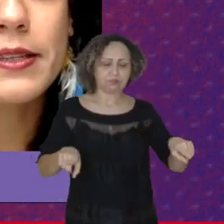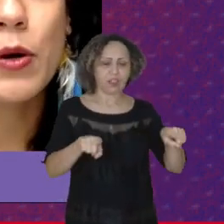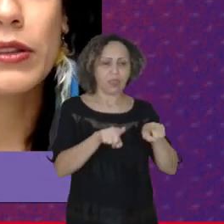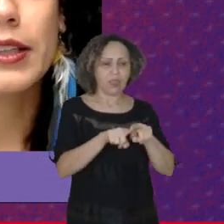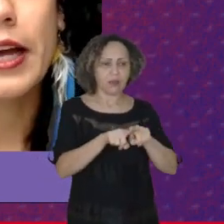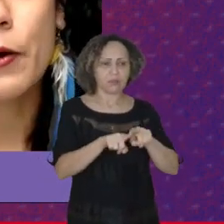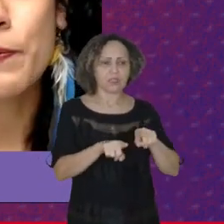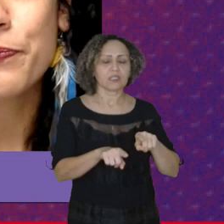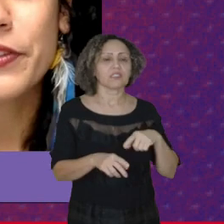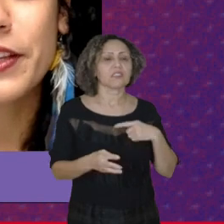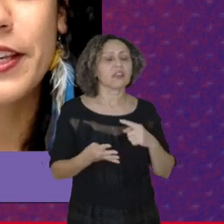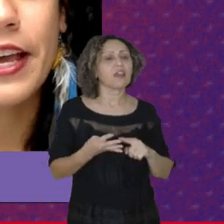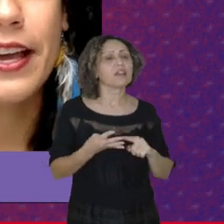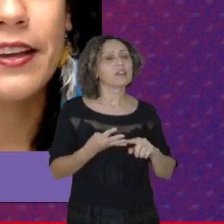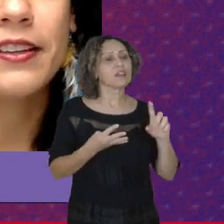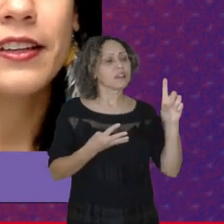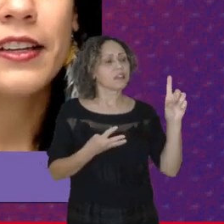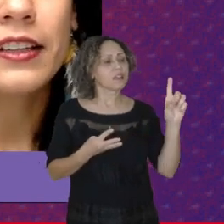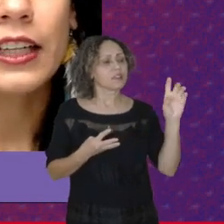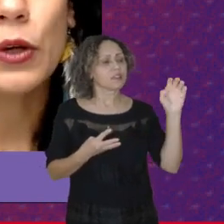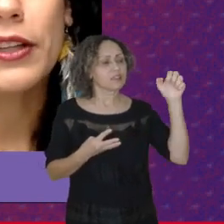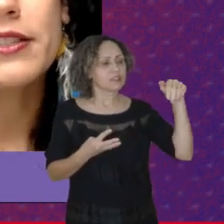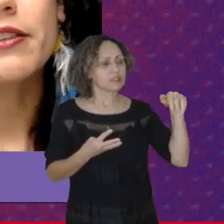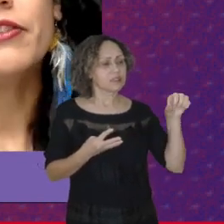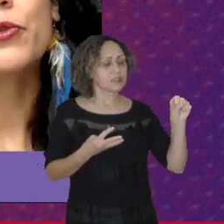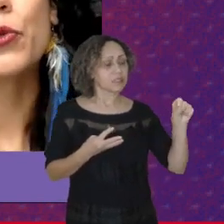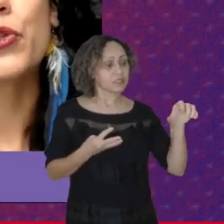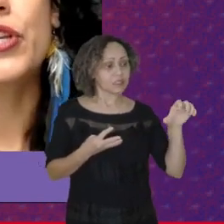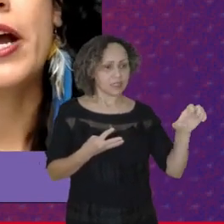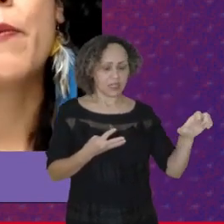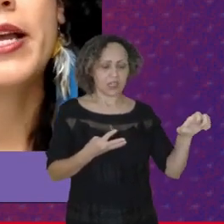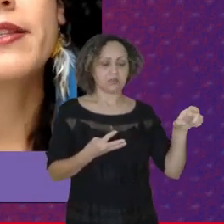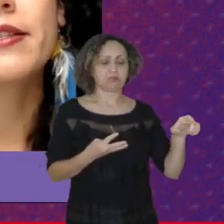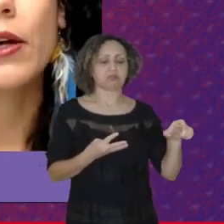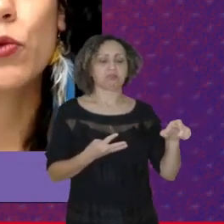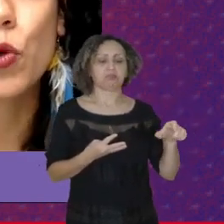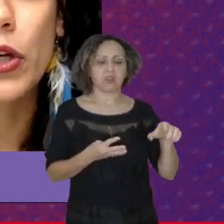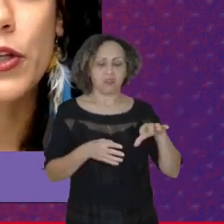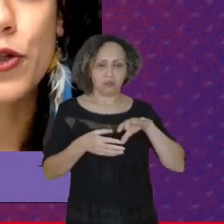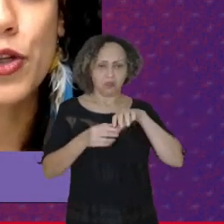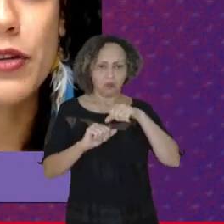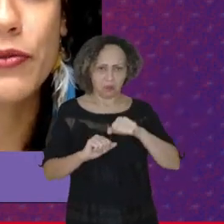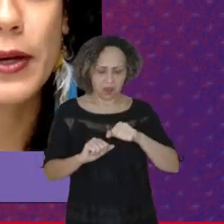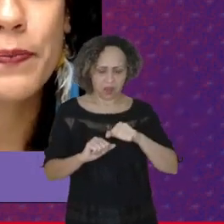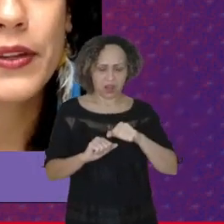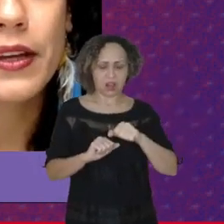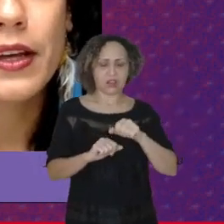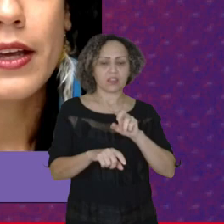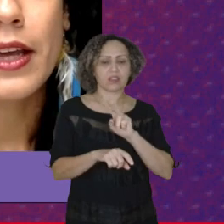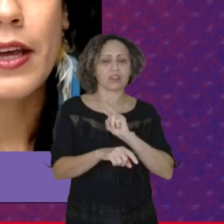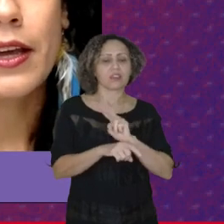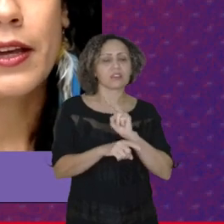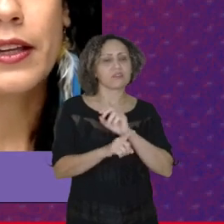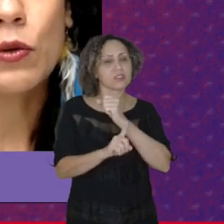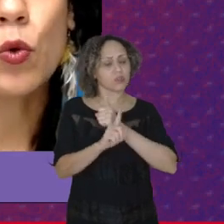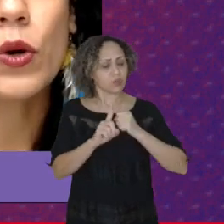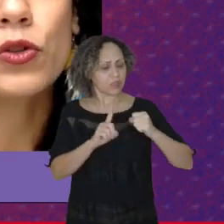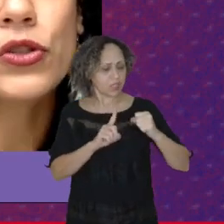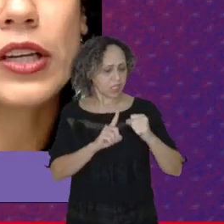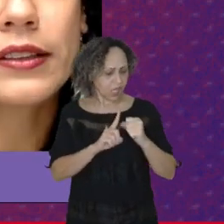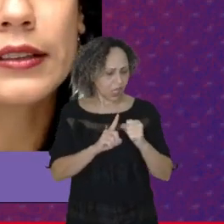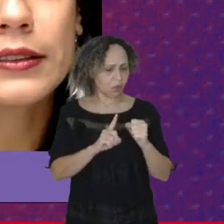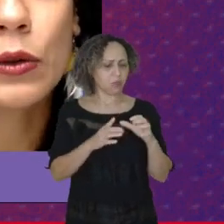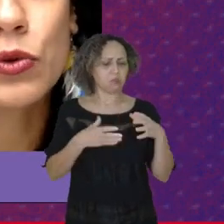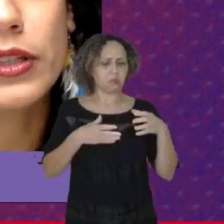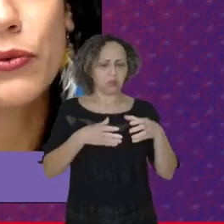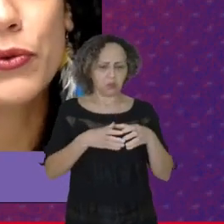aqui com a Denise Motadal, que é graduada em Serviço Social, mestre em Saúde Coletiva,